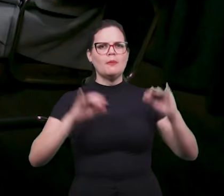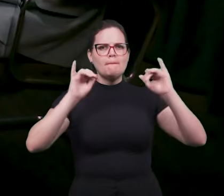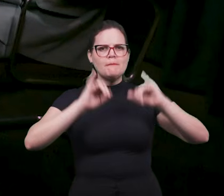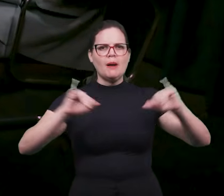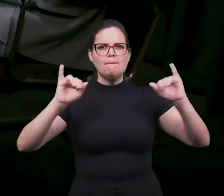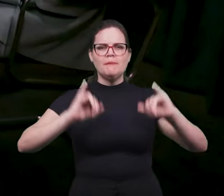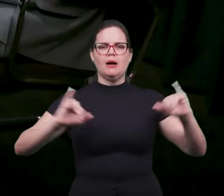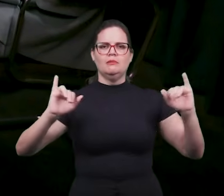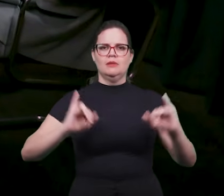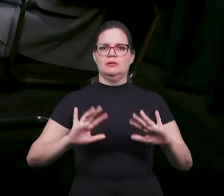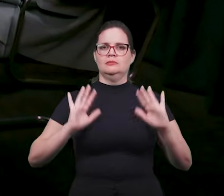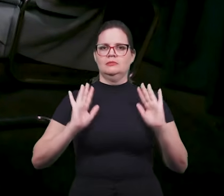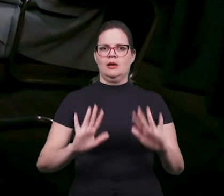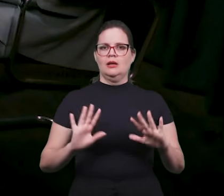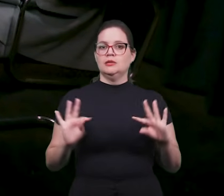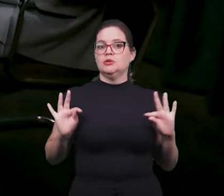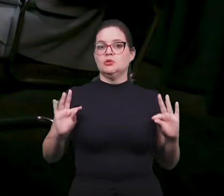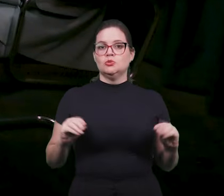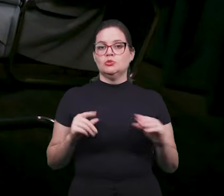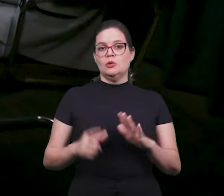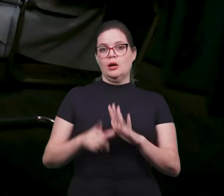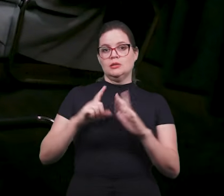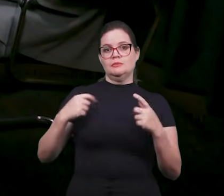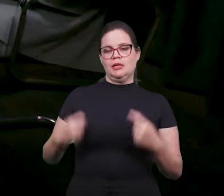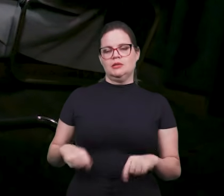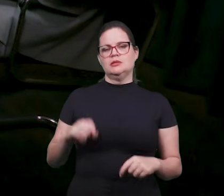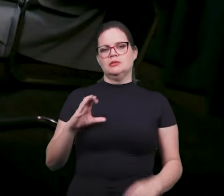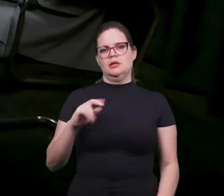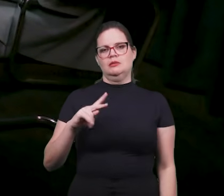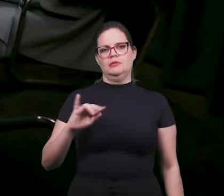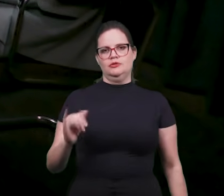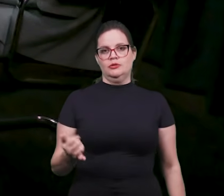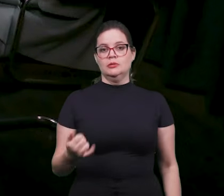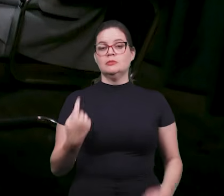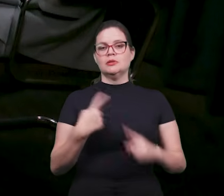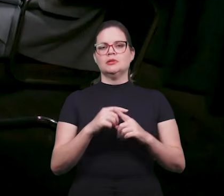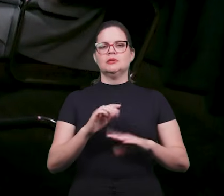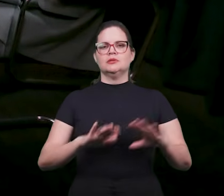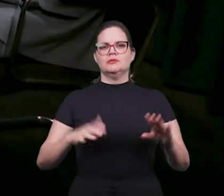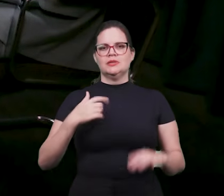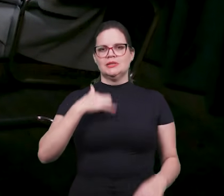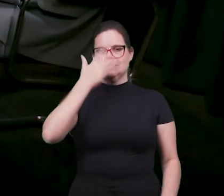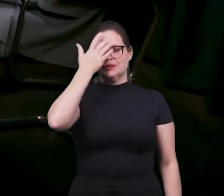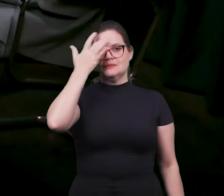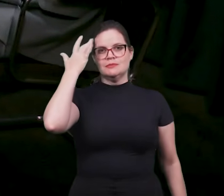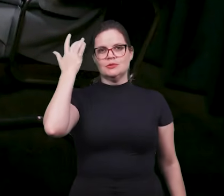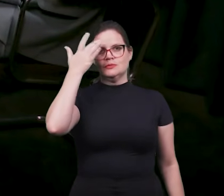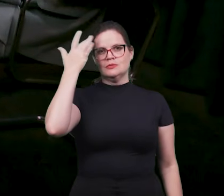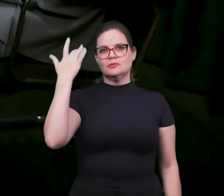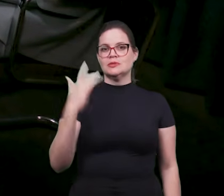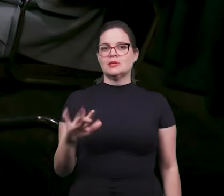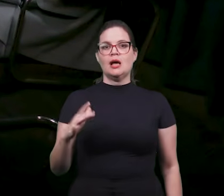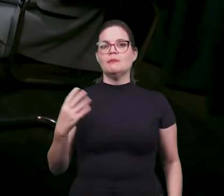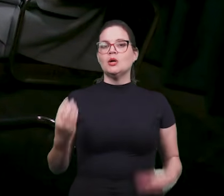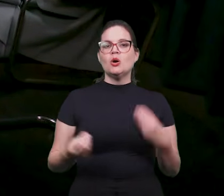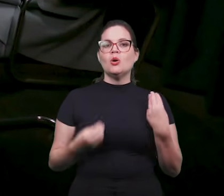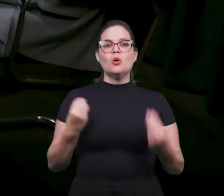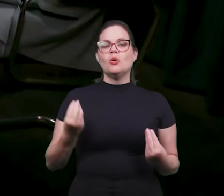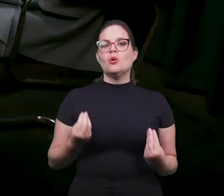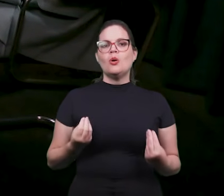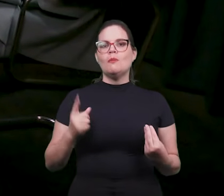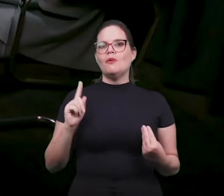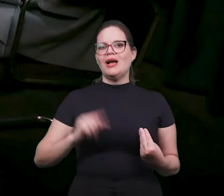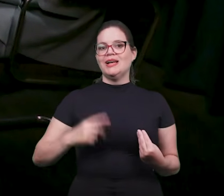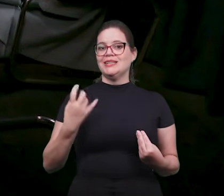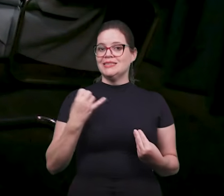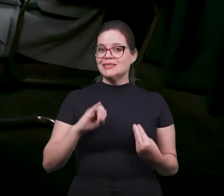divulgar, mas tudo, novamente, quando você se formaliza. Então, às vezes as pessoas não têm noção do mundo que ela